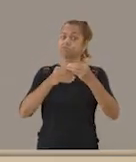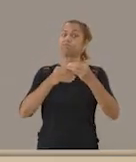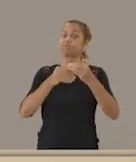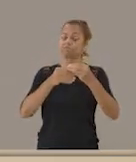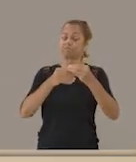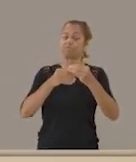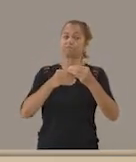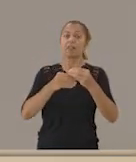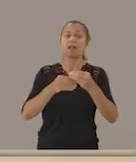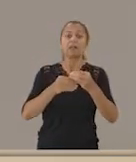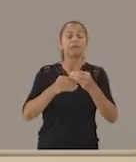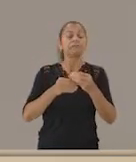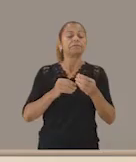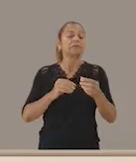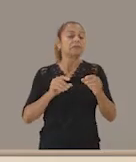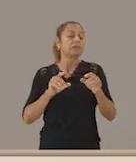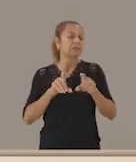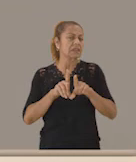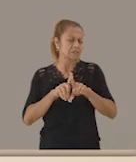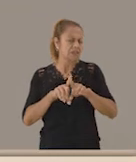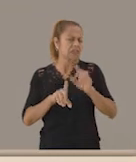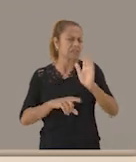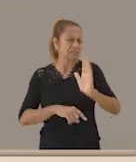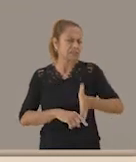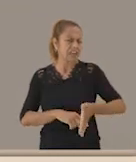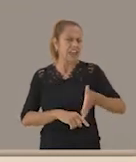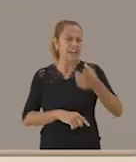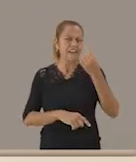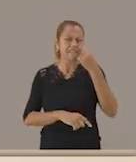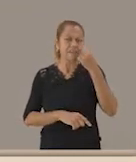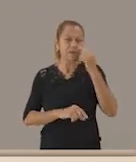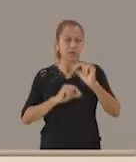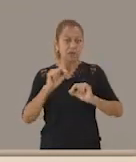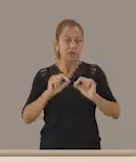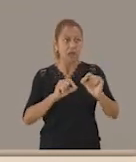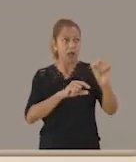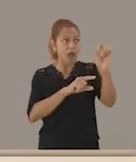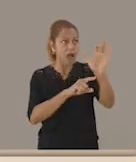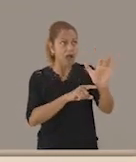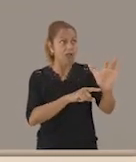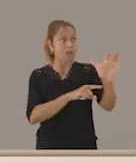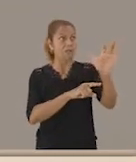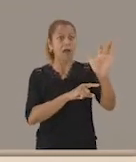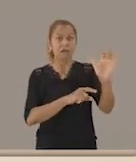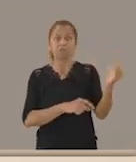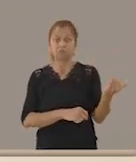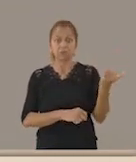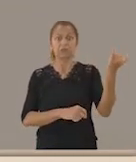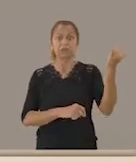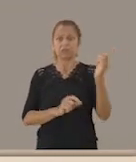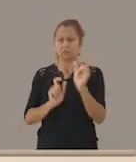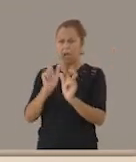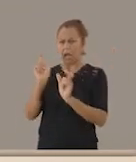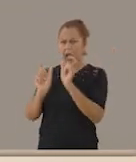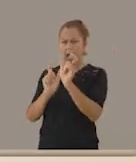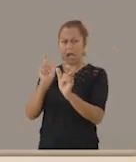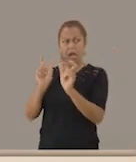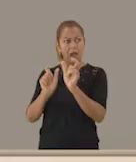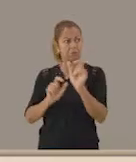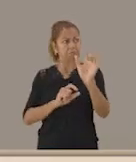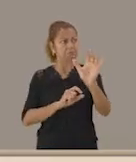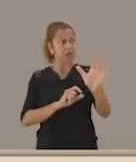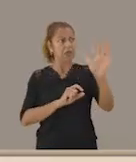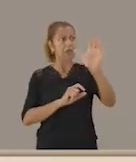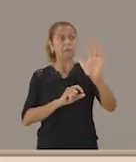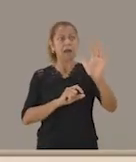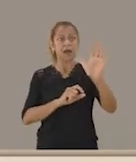mostrados. Afinal, como já vimos, uma imagem vale mais do que mil palavras. As notícias,